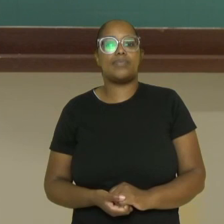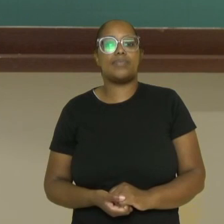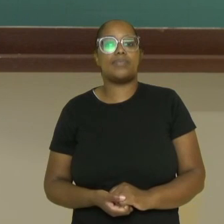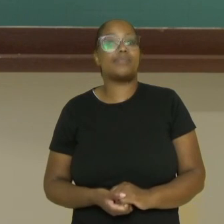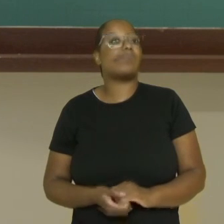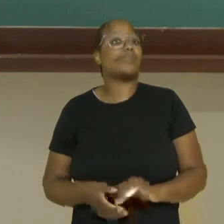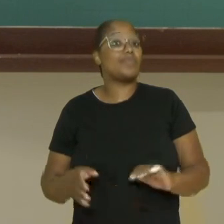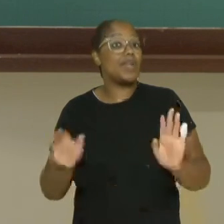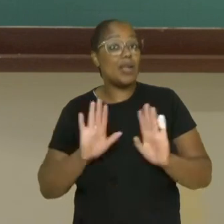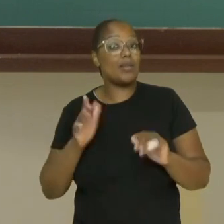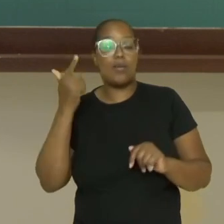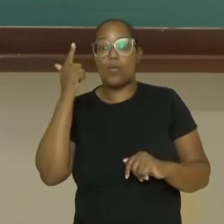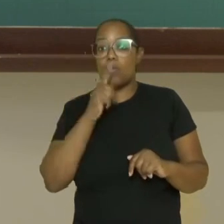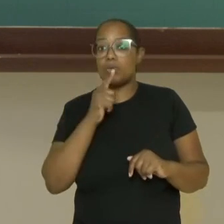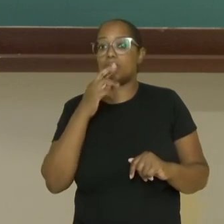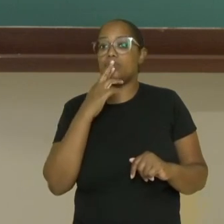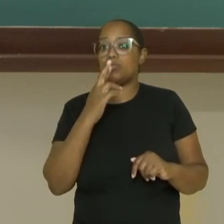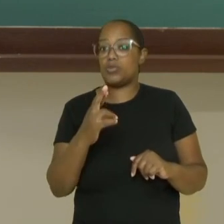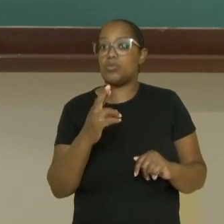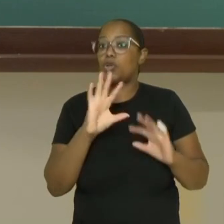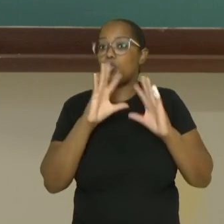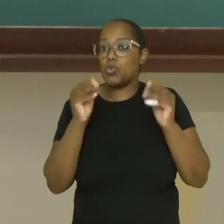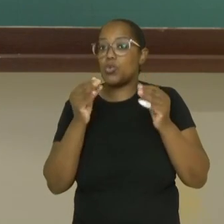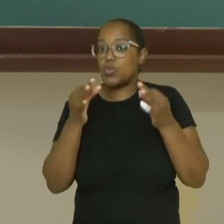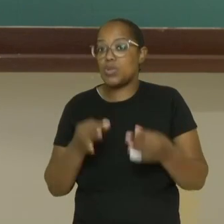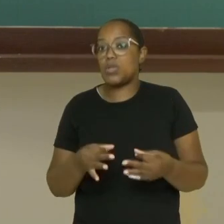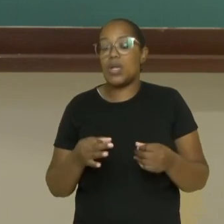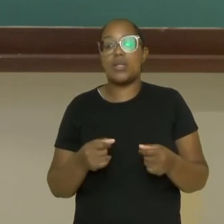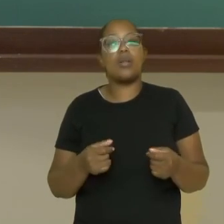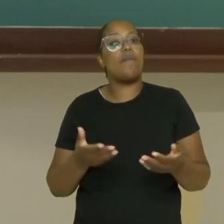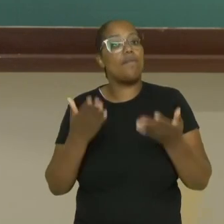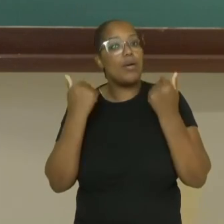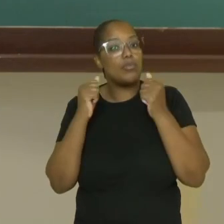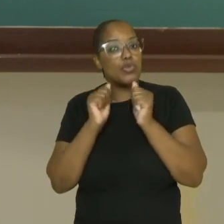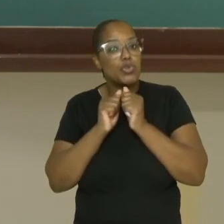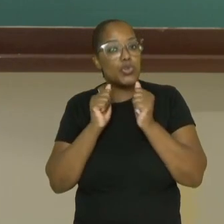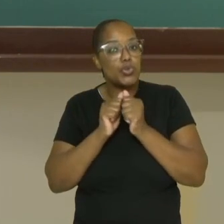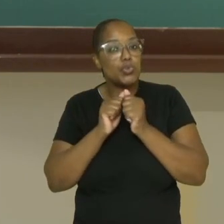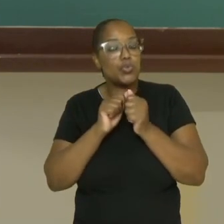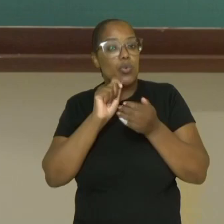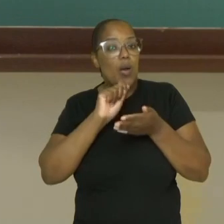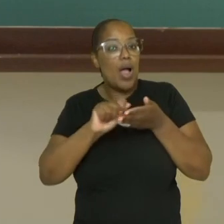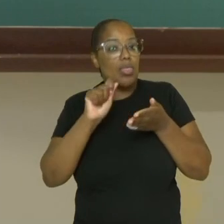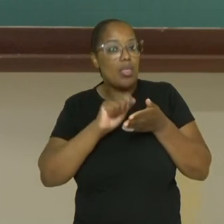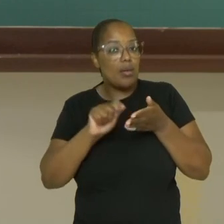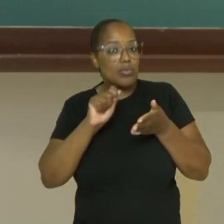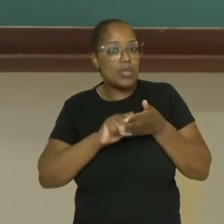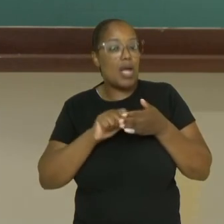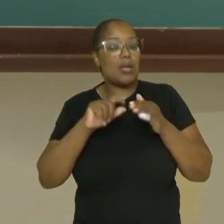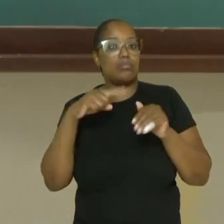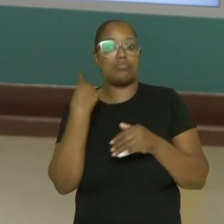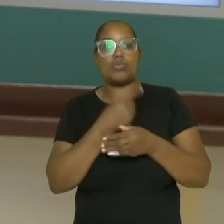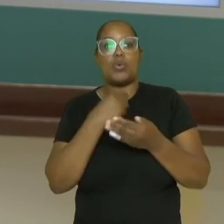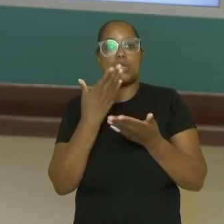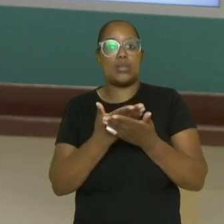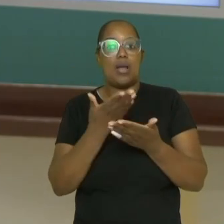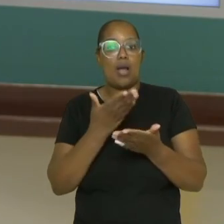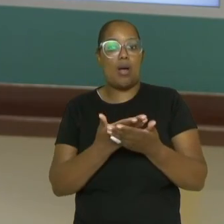E aí, conseguiu anotar tudo certinho? Muito bem, vamos conferir então o que nós fizemos em nossa aula. Olha